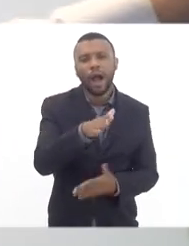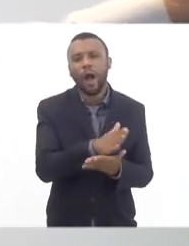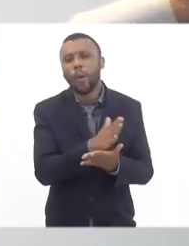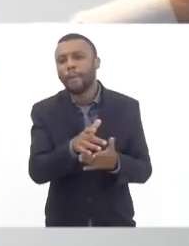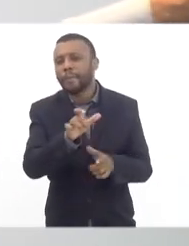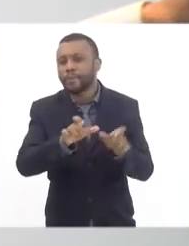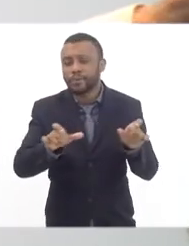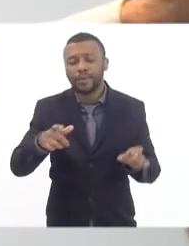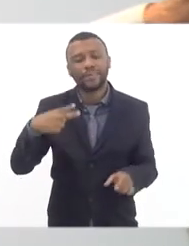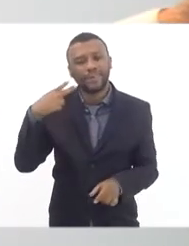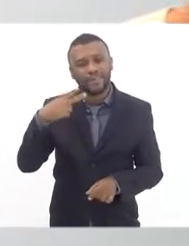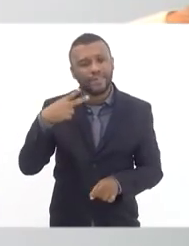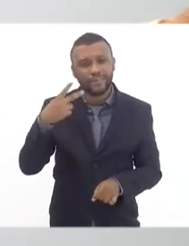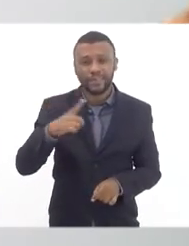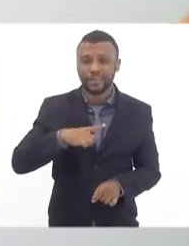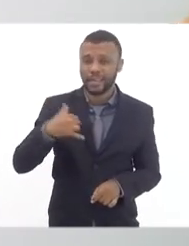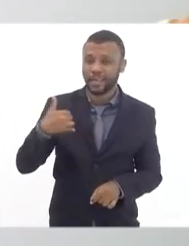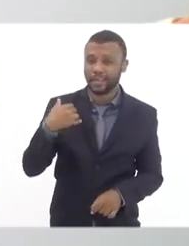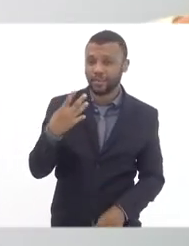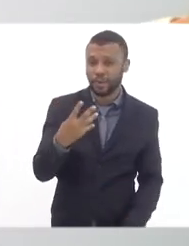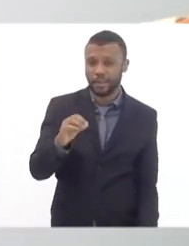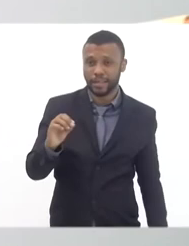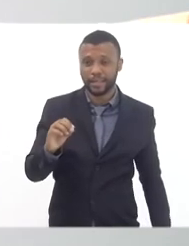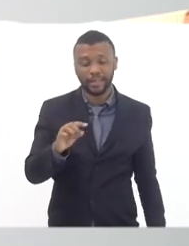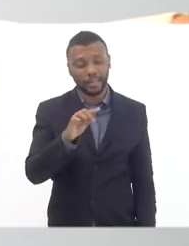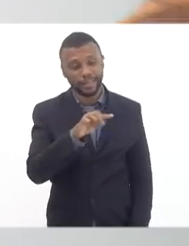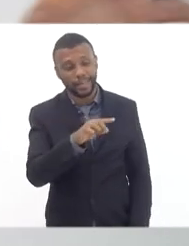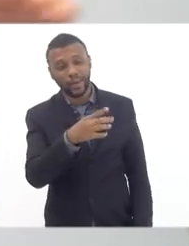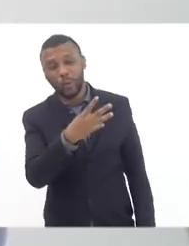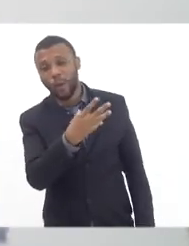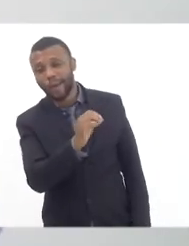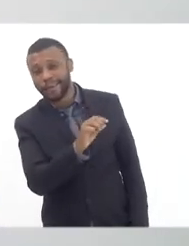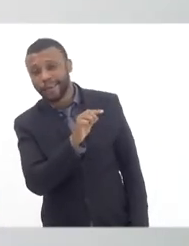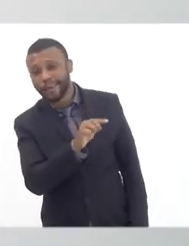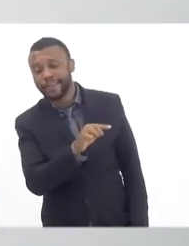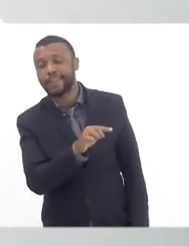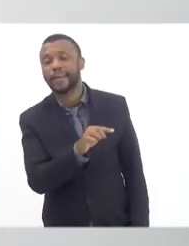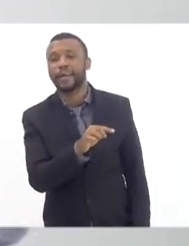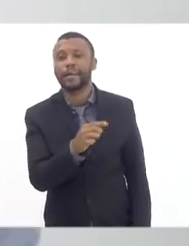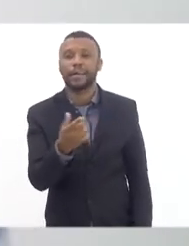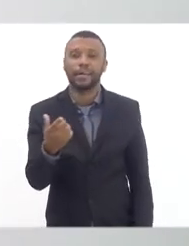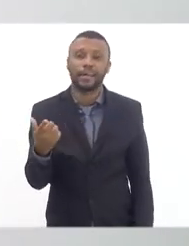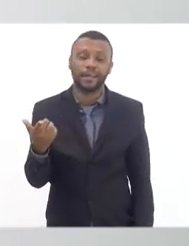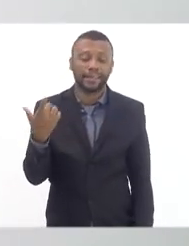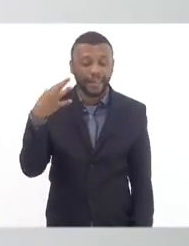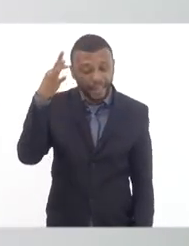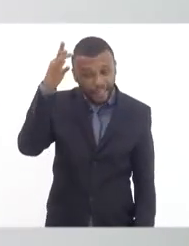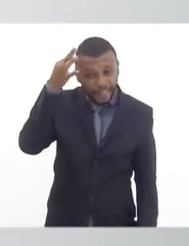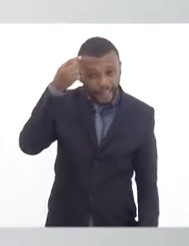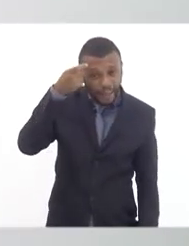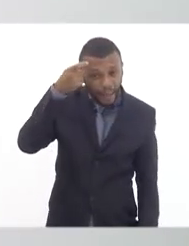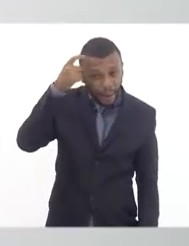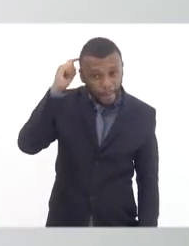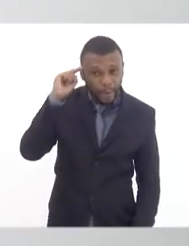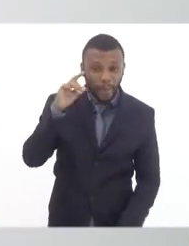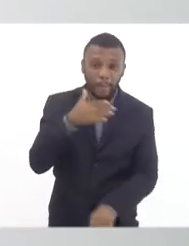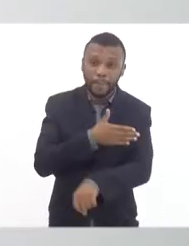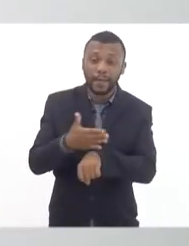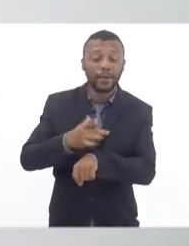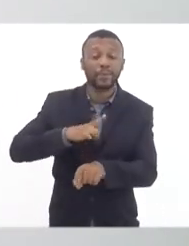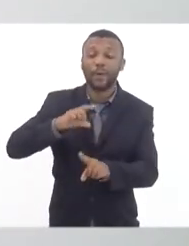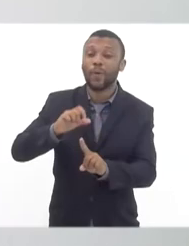foi vereador dizendo que tinha 40 anos. Eu digo, ele tem 40 anos, ainda está parecendo de cabelo branco, isso, aquilo. Eu tenho o dobro.